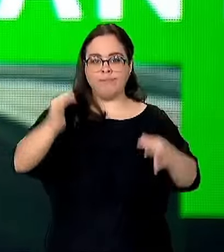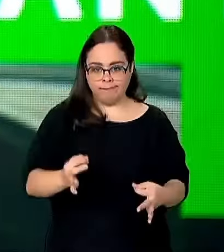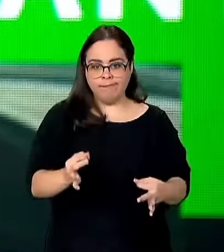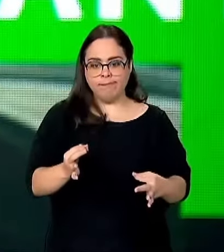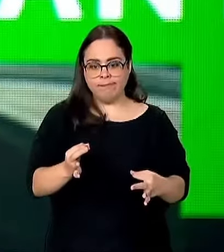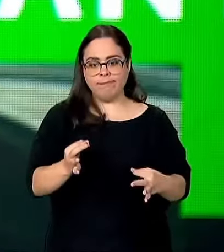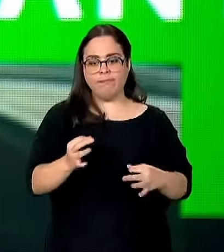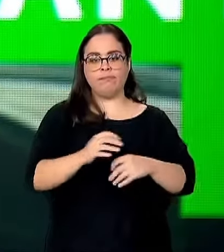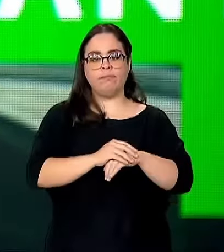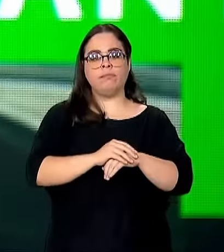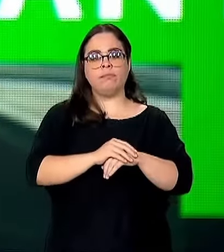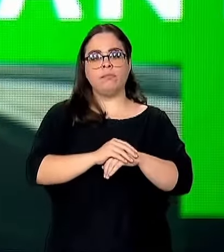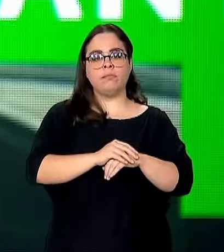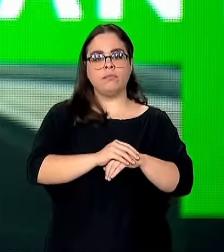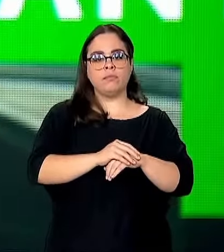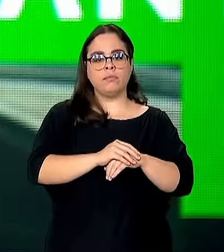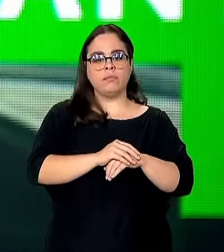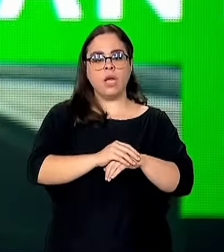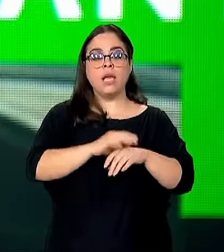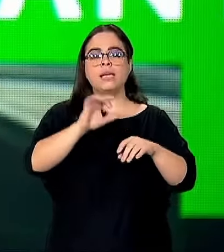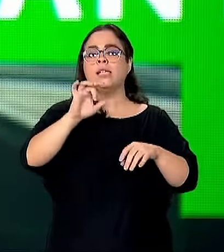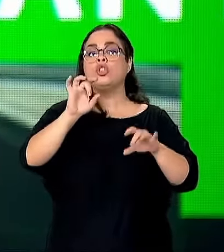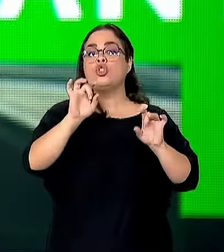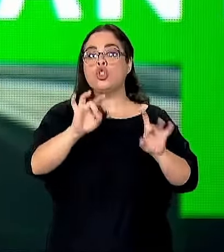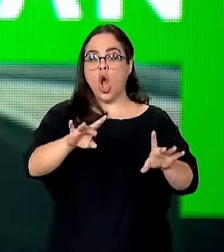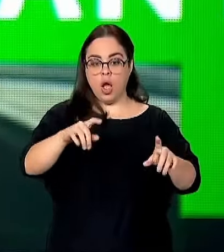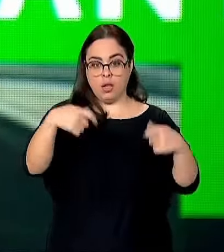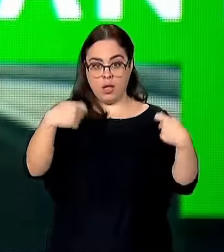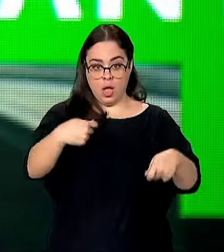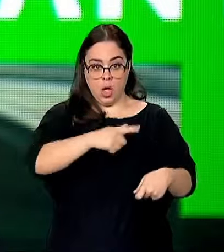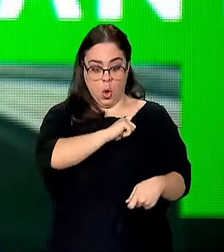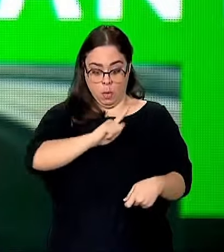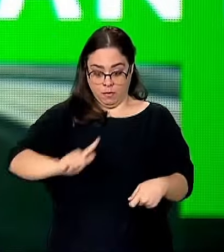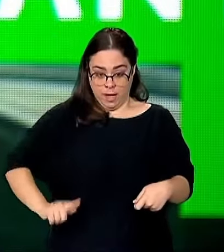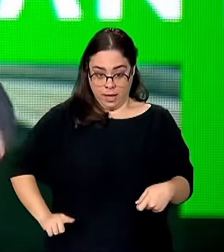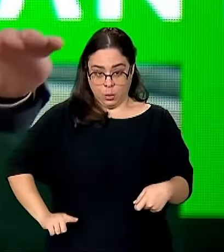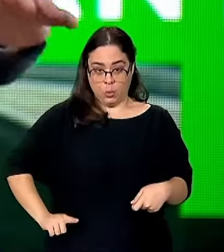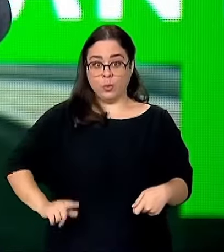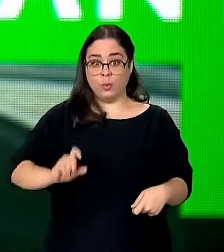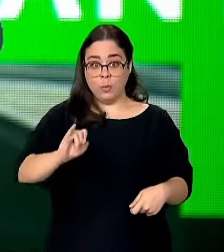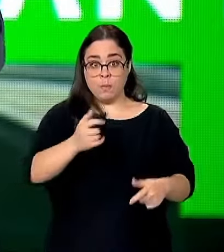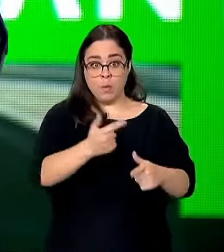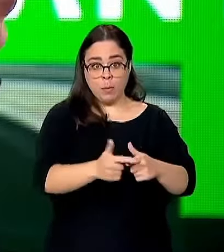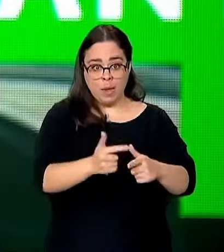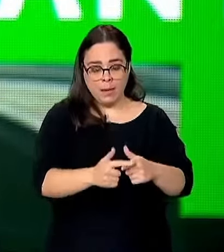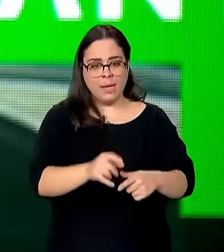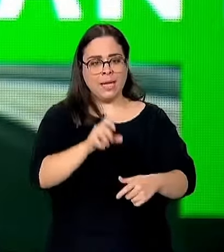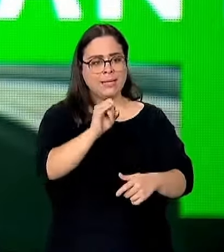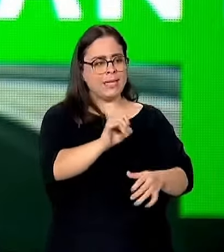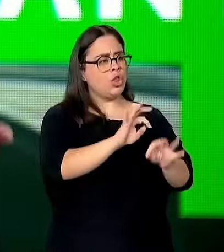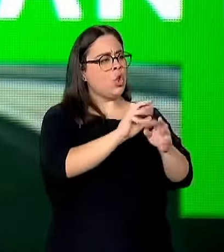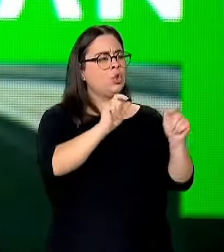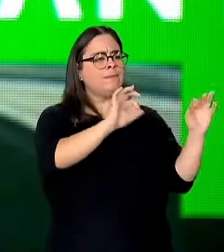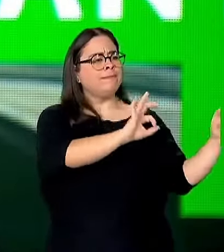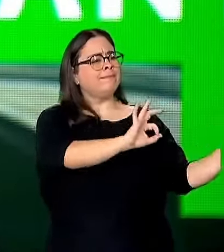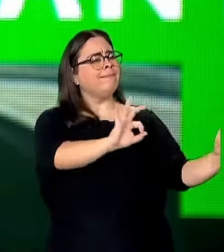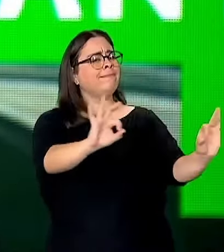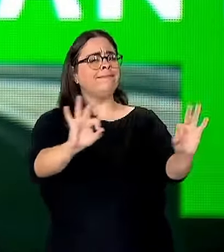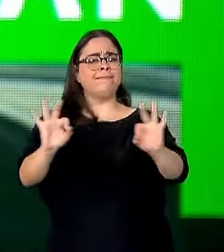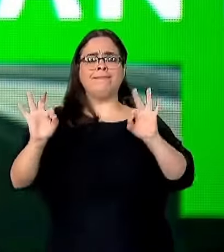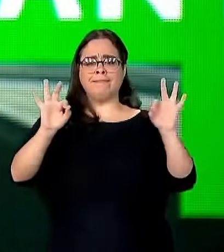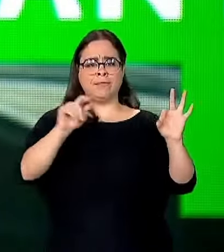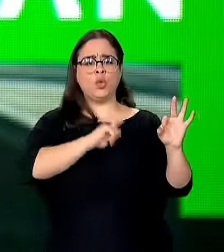tem a necessidade de existir governo se tiver problema. Se tiver tudo certo, você